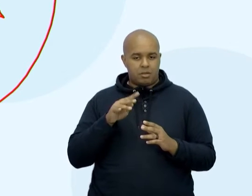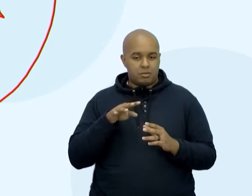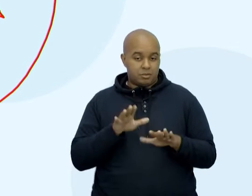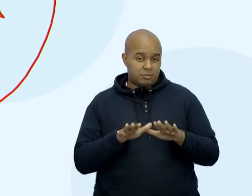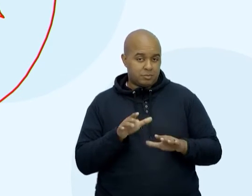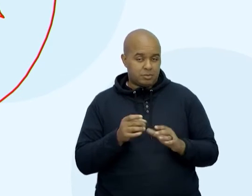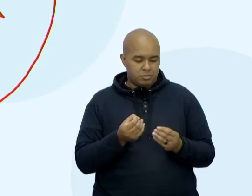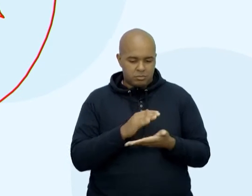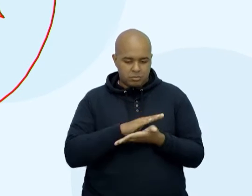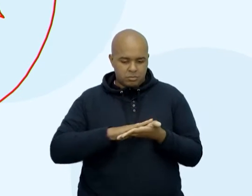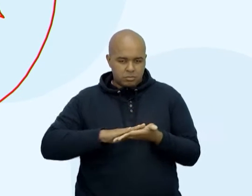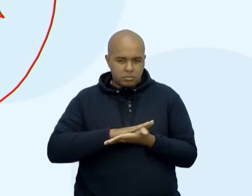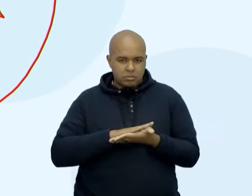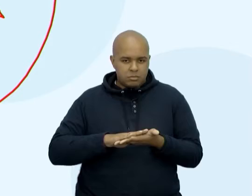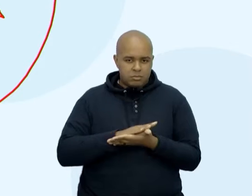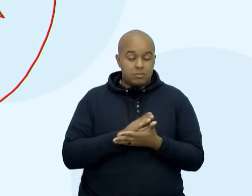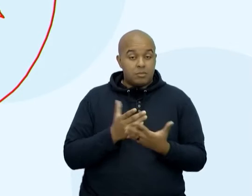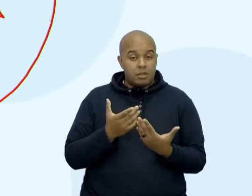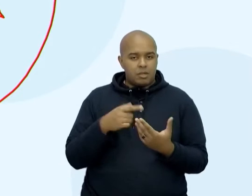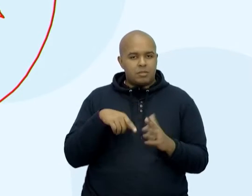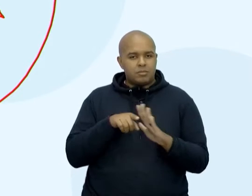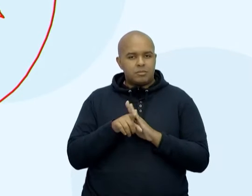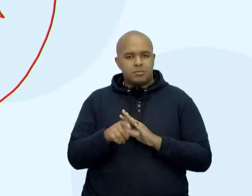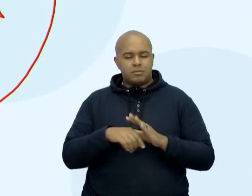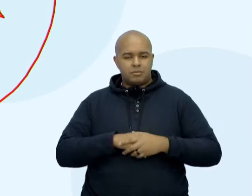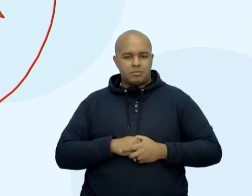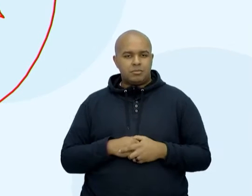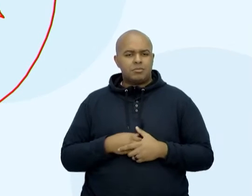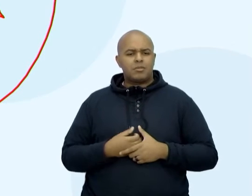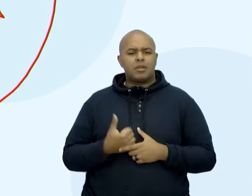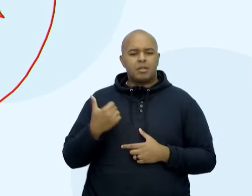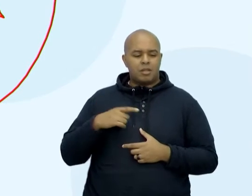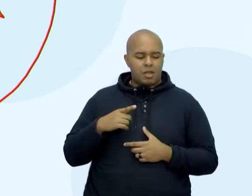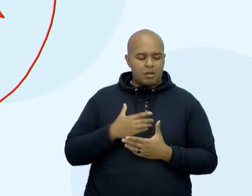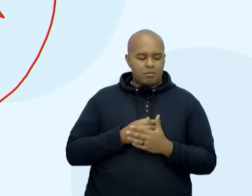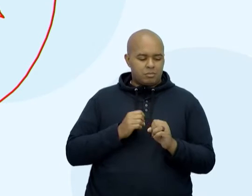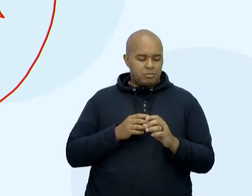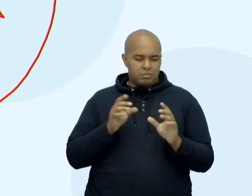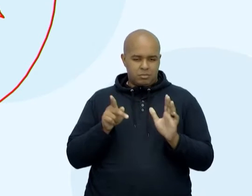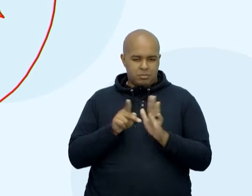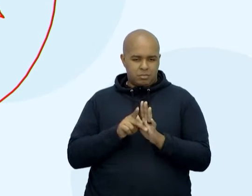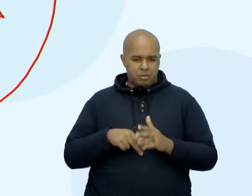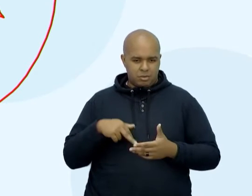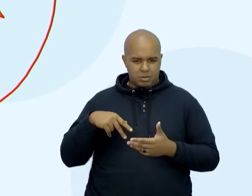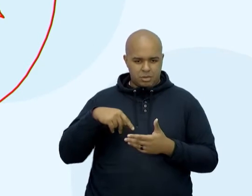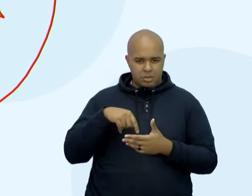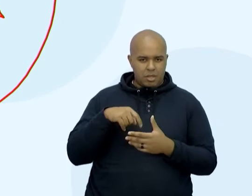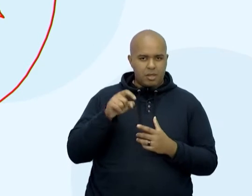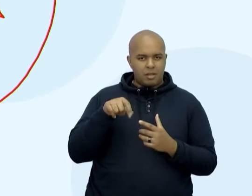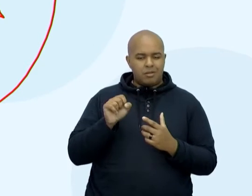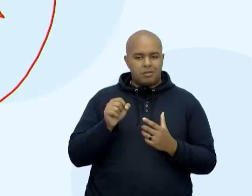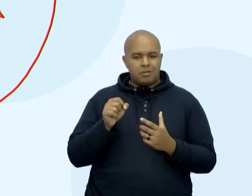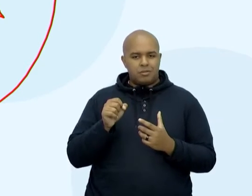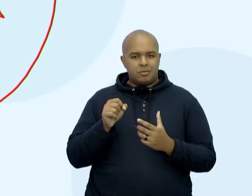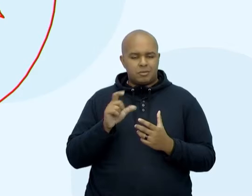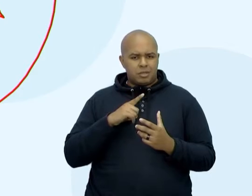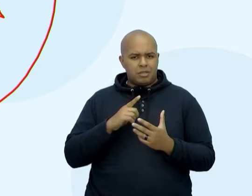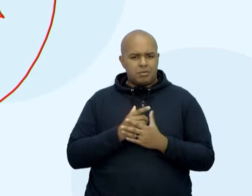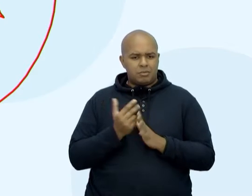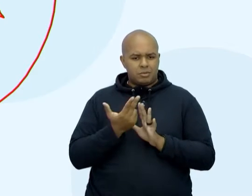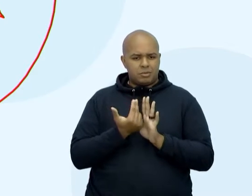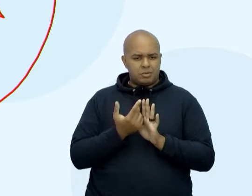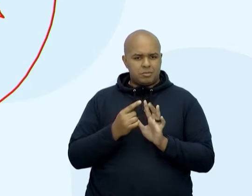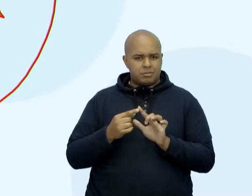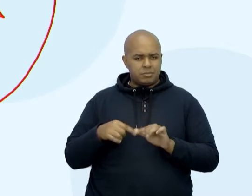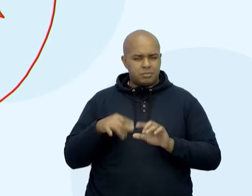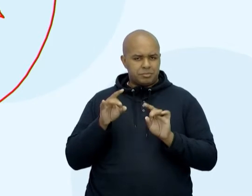Depende da superfície. E aí eu te pergunto, e aqui tem uma aula especial de andar, que tem uma figura, na